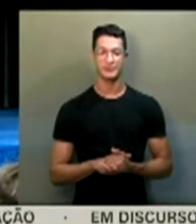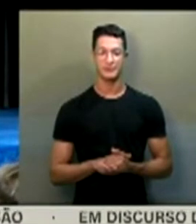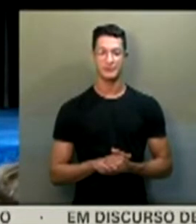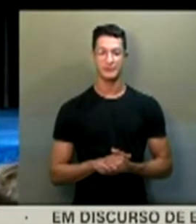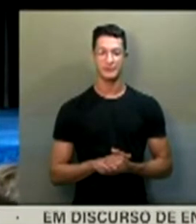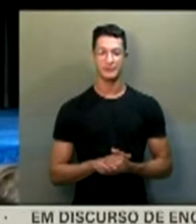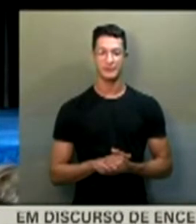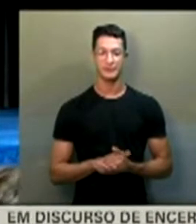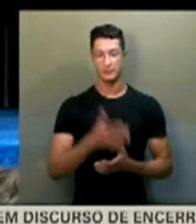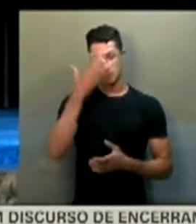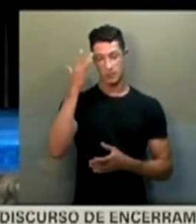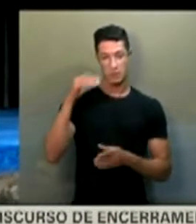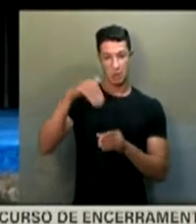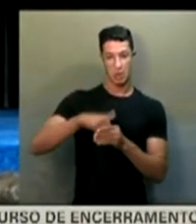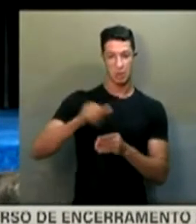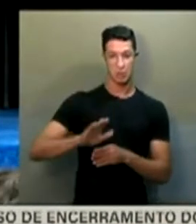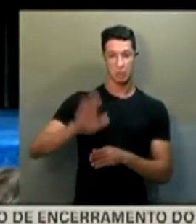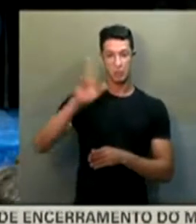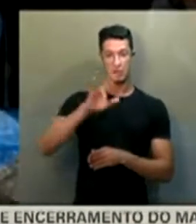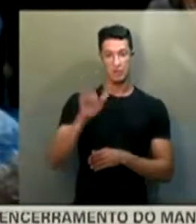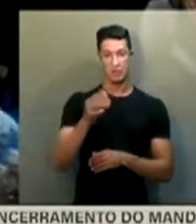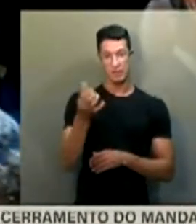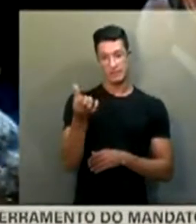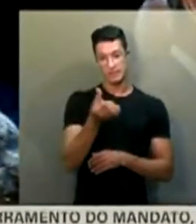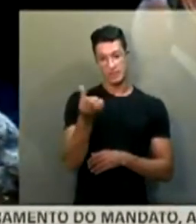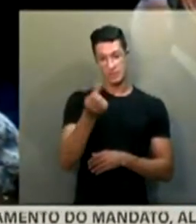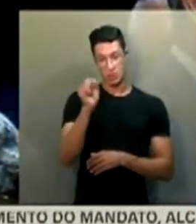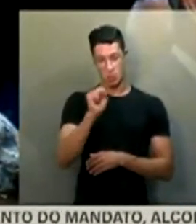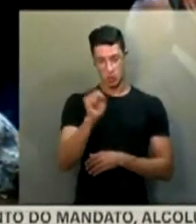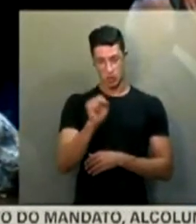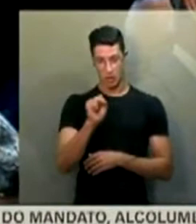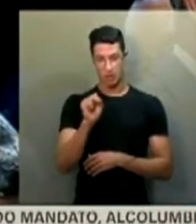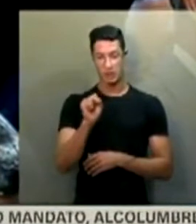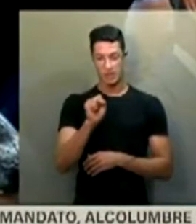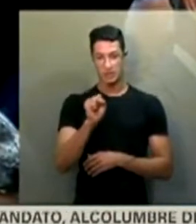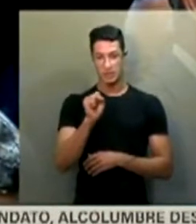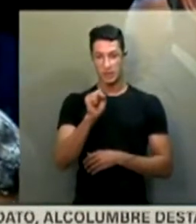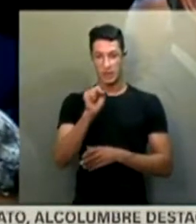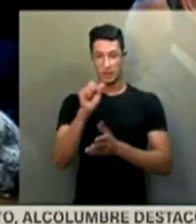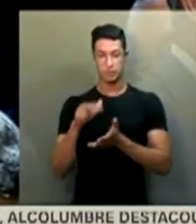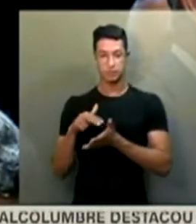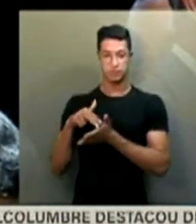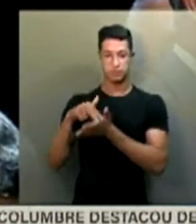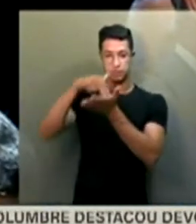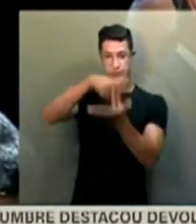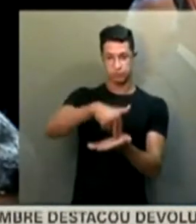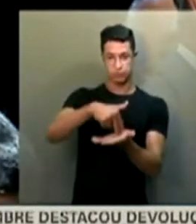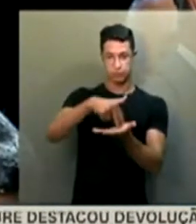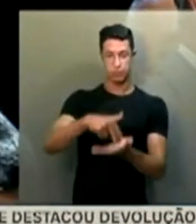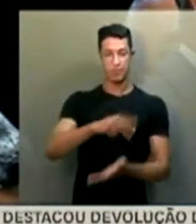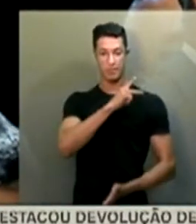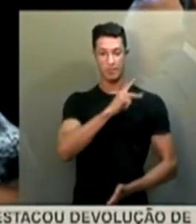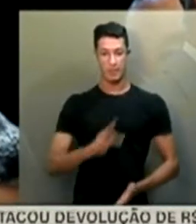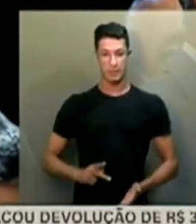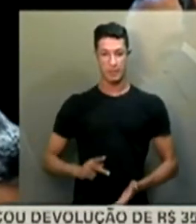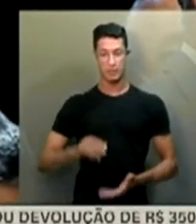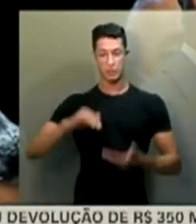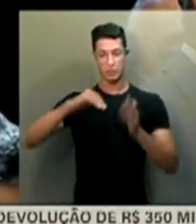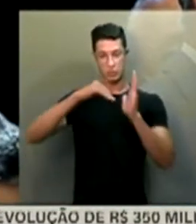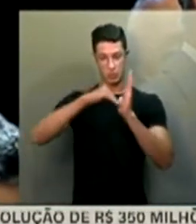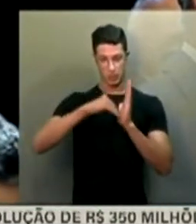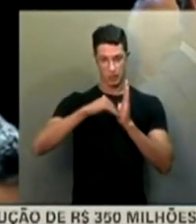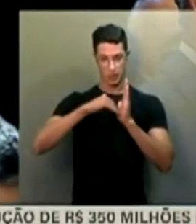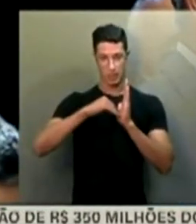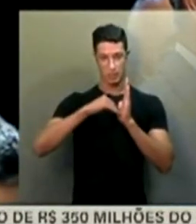A pessoa eleita será a 68ª a ocupar o cargo de presidente titular